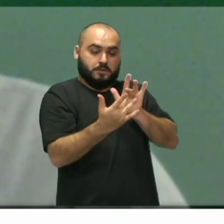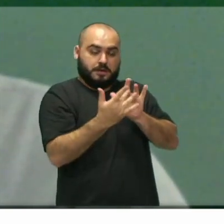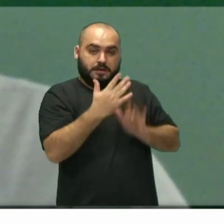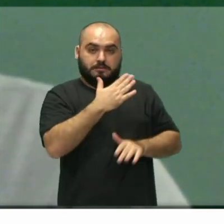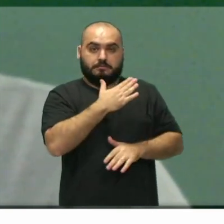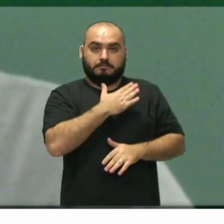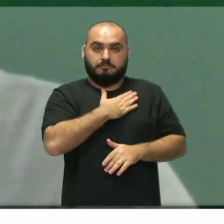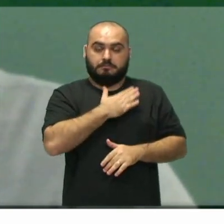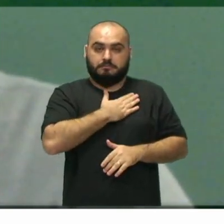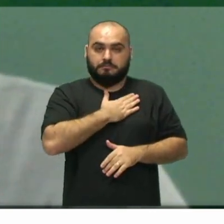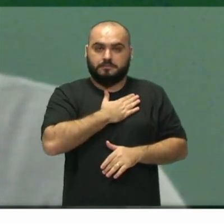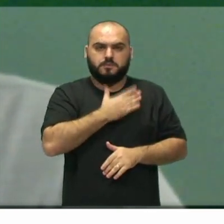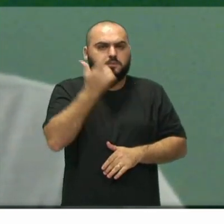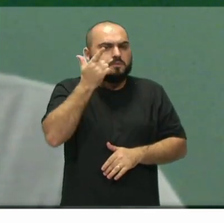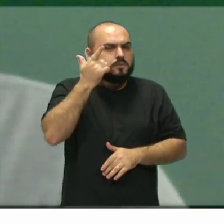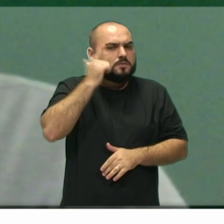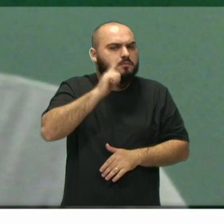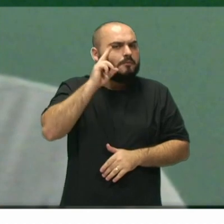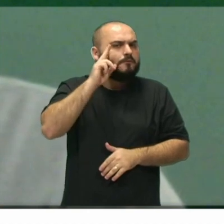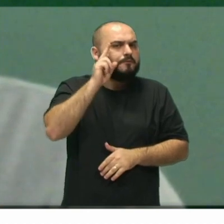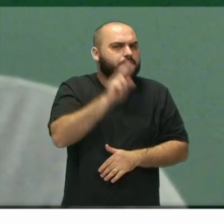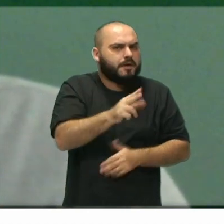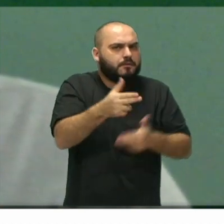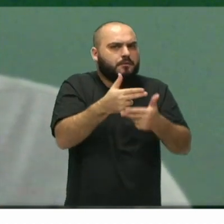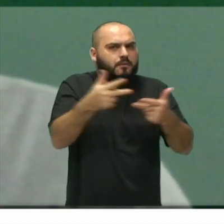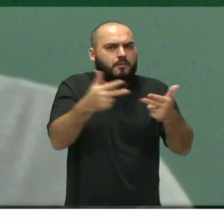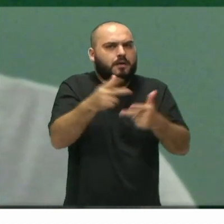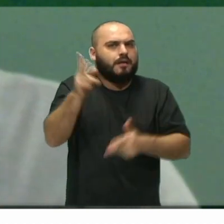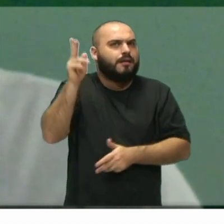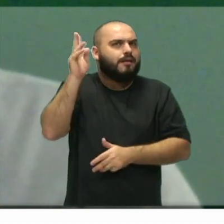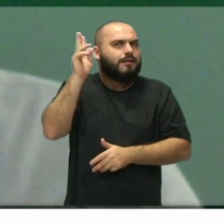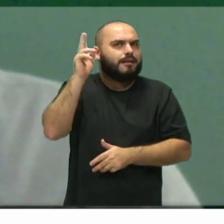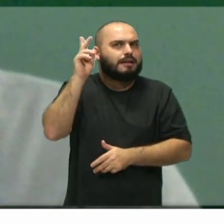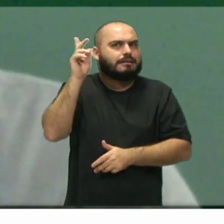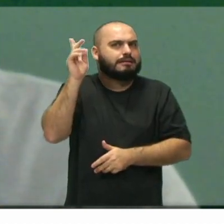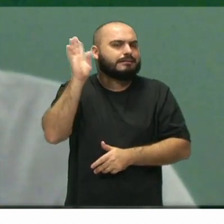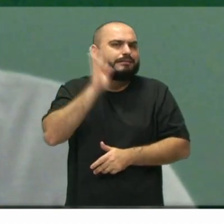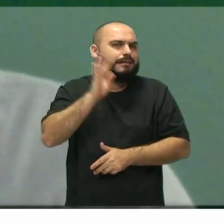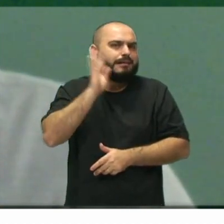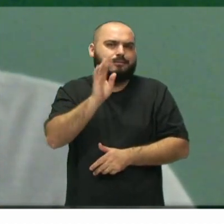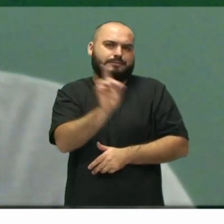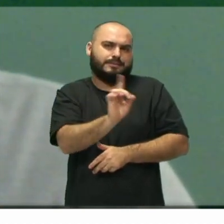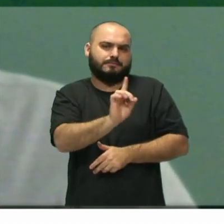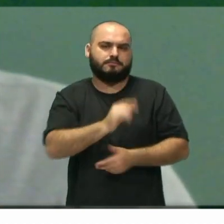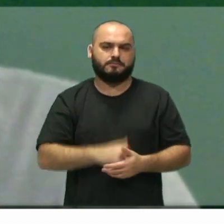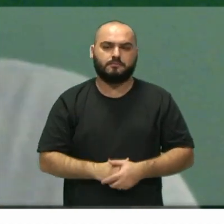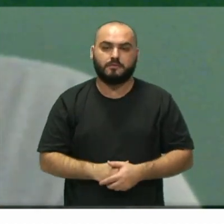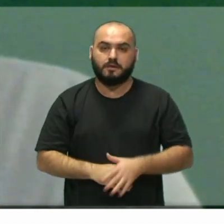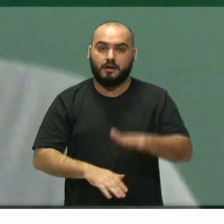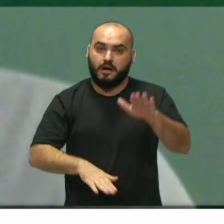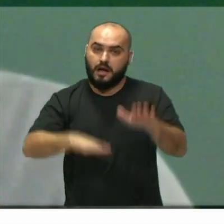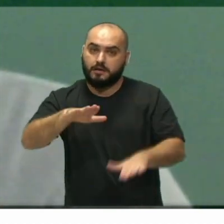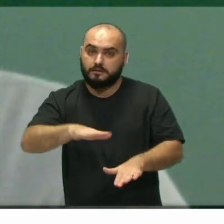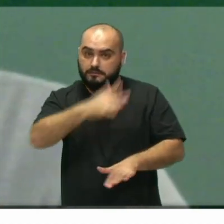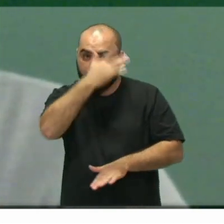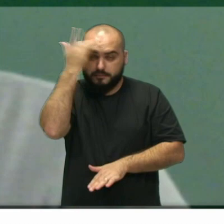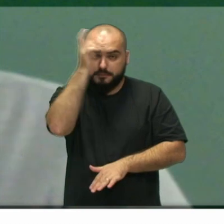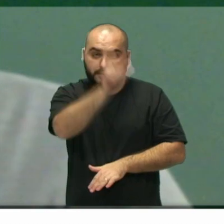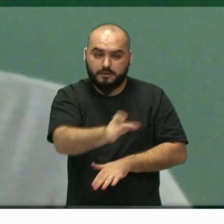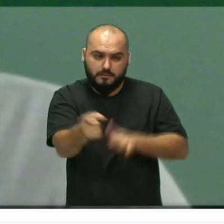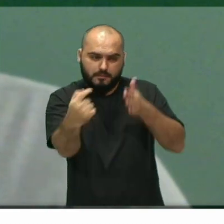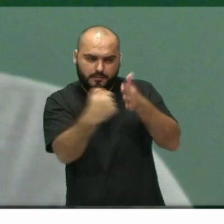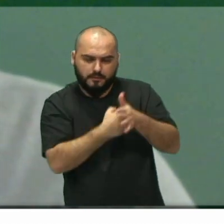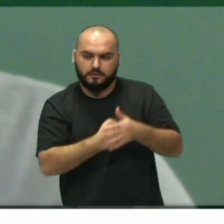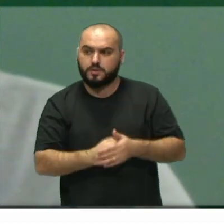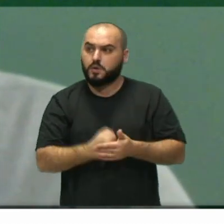a enxergar algumas coisas que não são tão legais, né? Muitas vezes as pessoas me perguntam assim, mas como é que eu vou lidar com